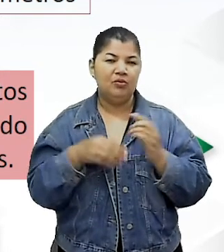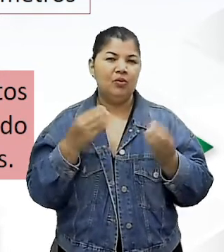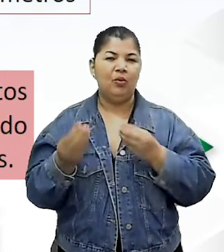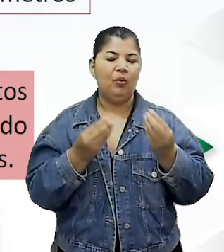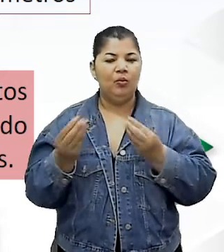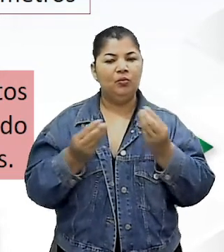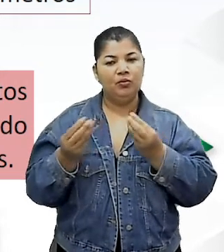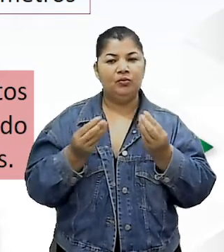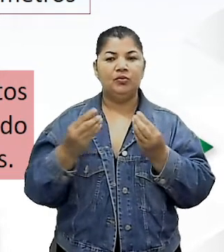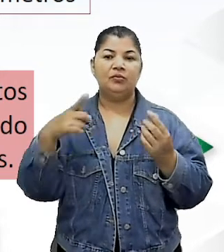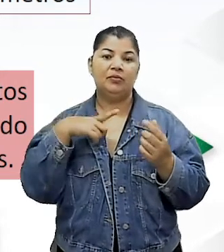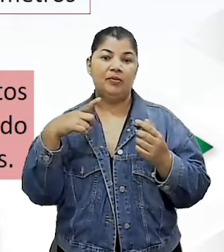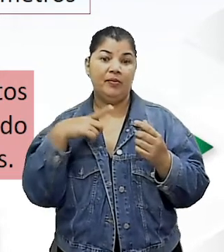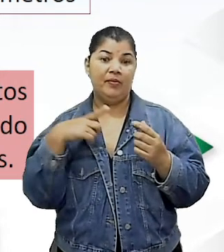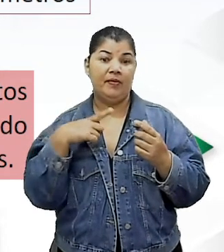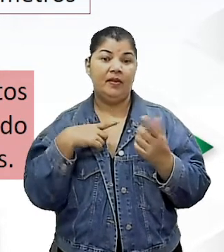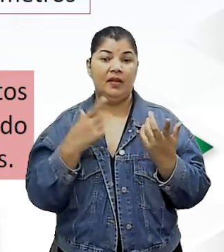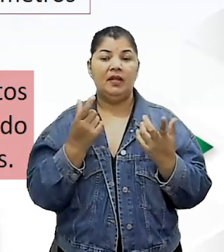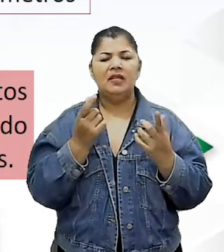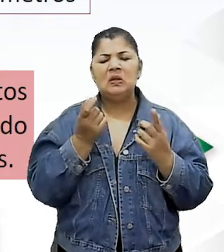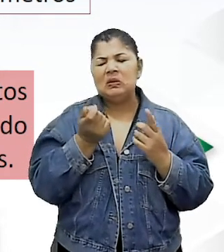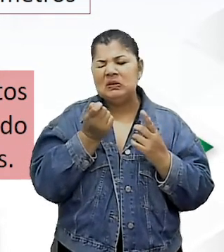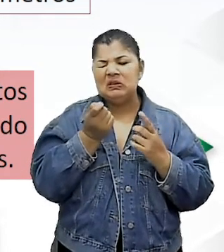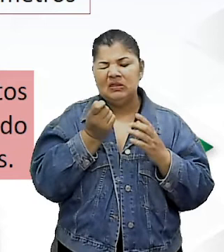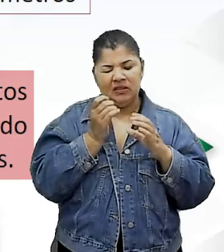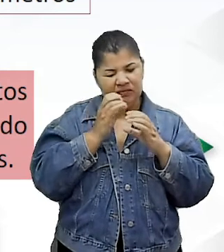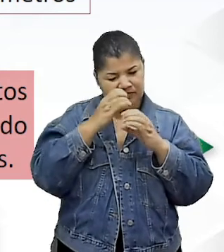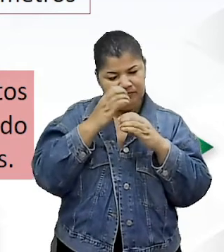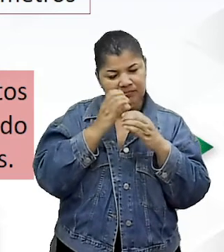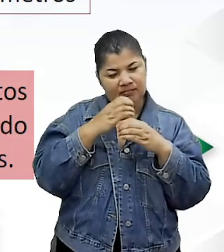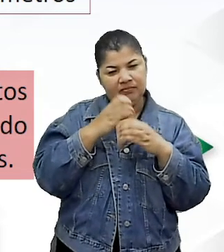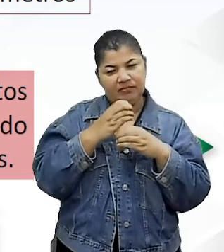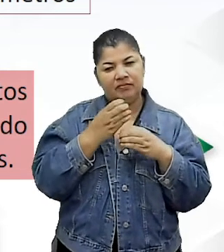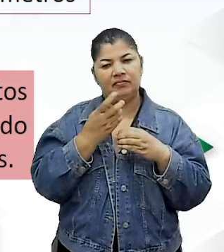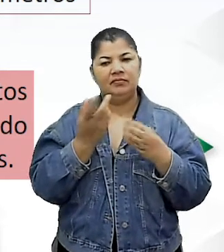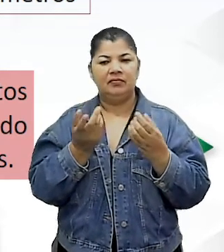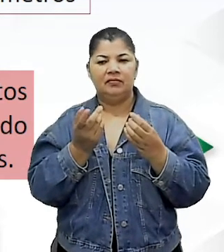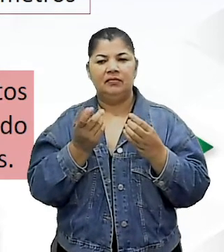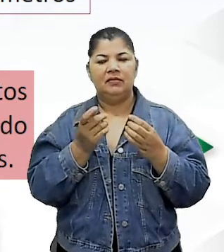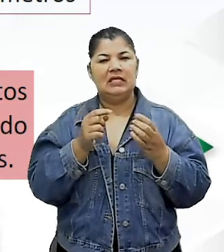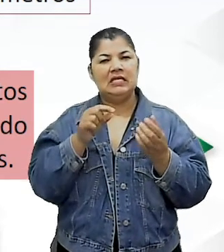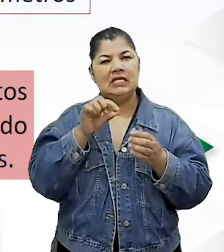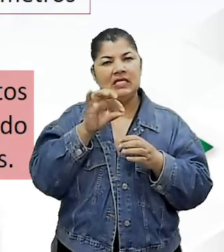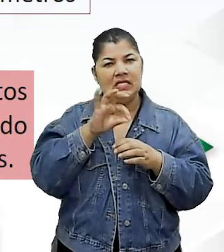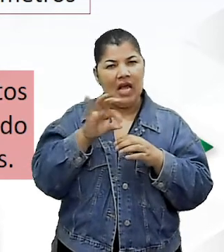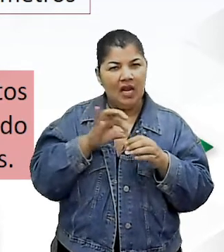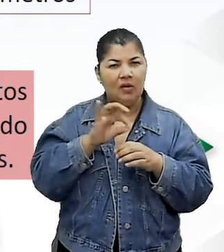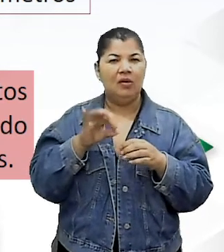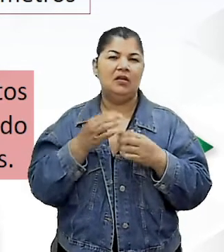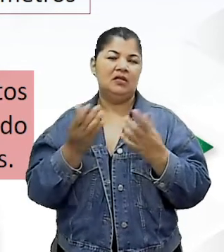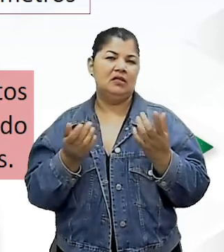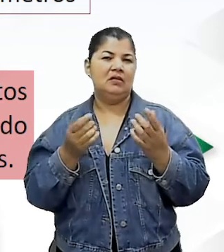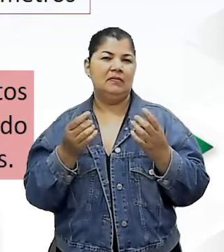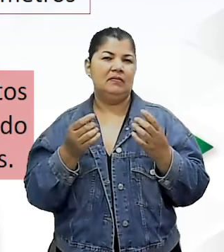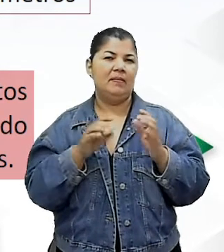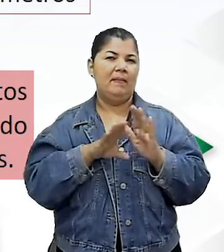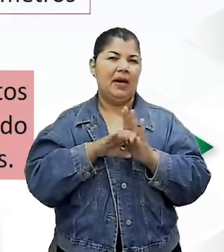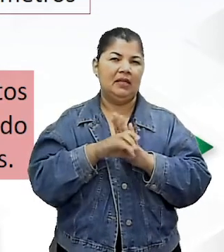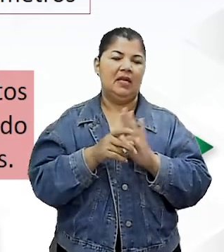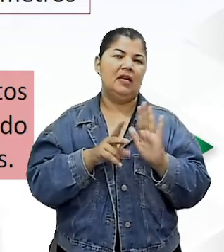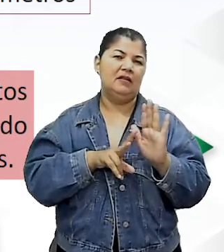medidas relacionadas a elementos microscópicos, como o tamanho de células, vírus e bactérias. A gente já tinha falado isso na